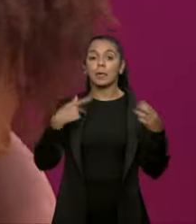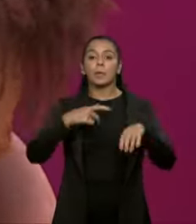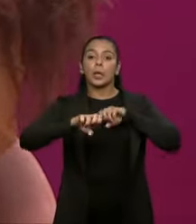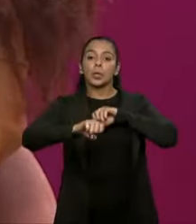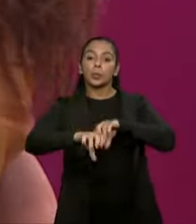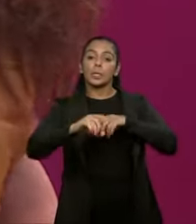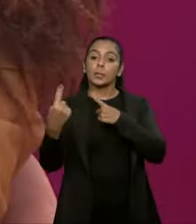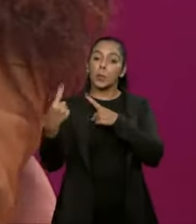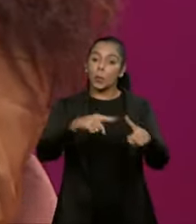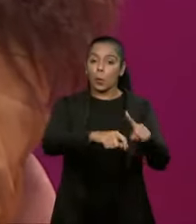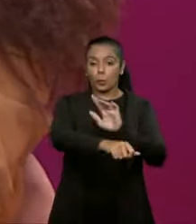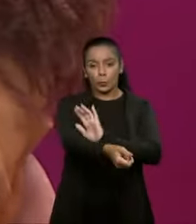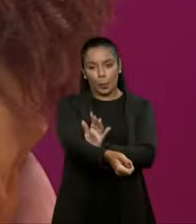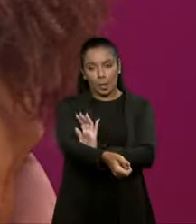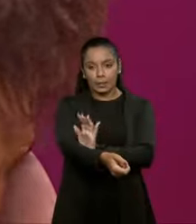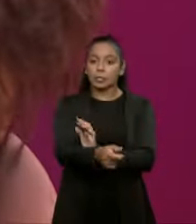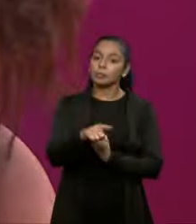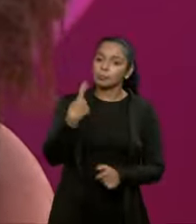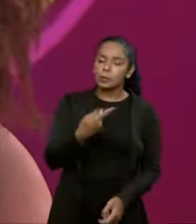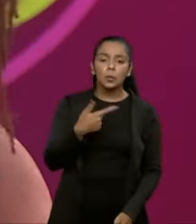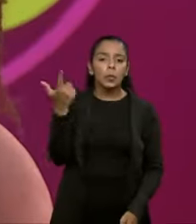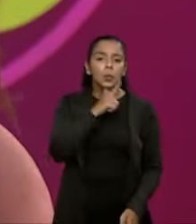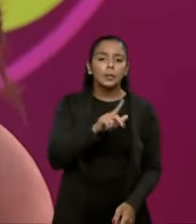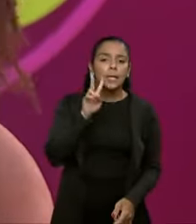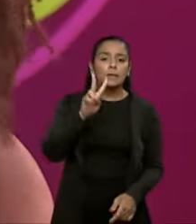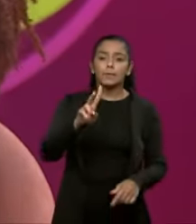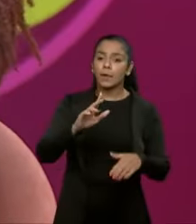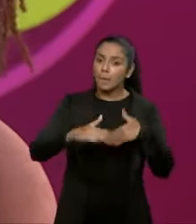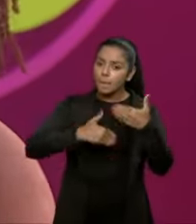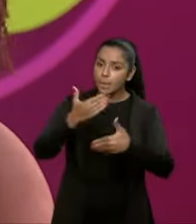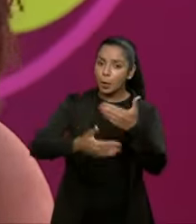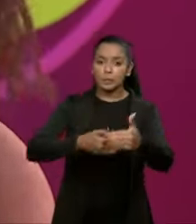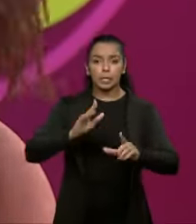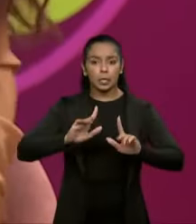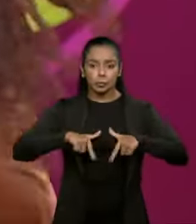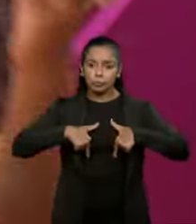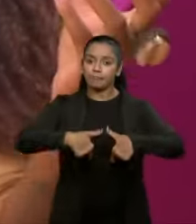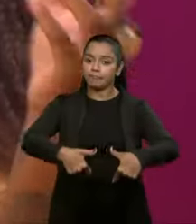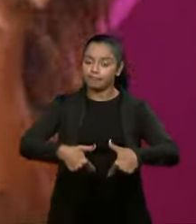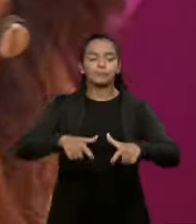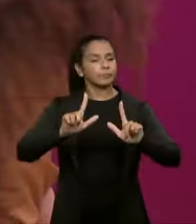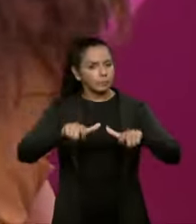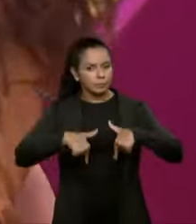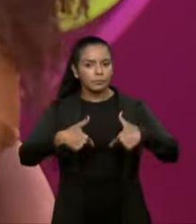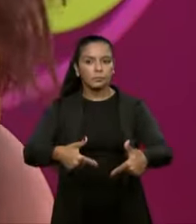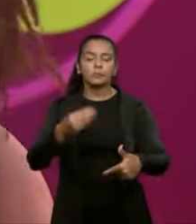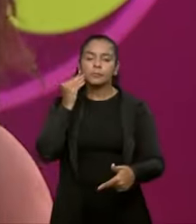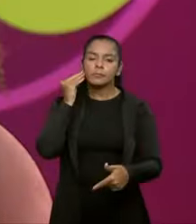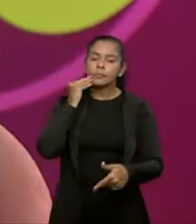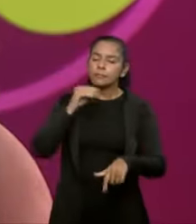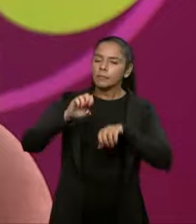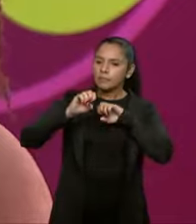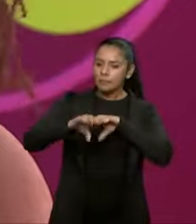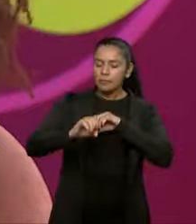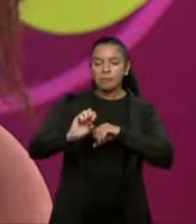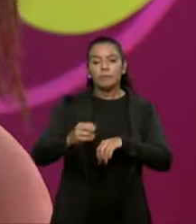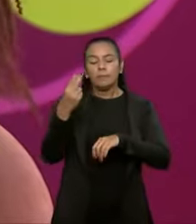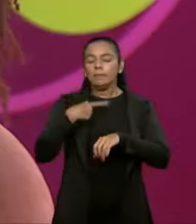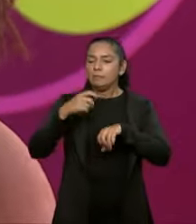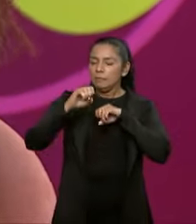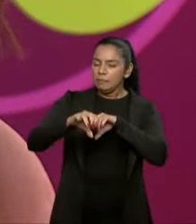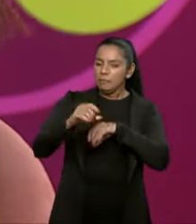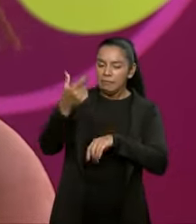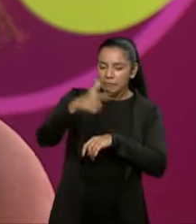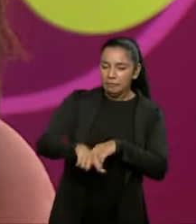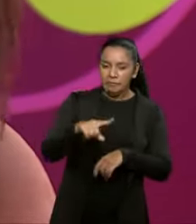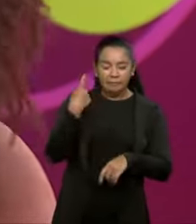Porque a educação antirracista, você consegue ver como um processo de ação, né? Você vai agir para tentar educar ou reeducar, pensando que a